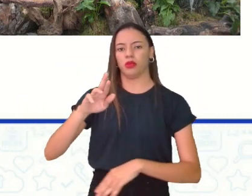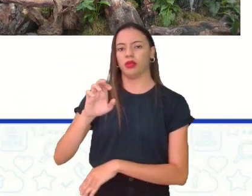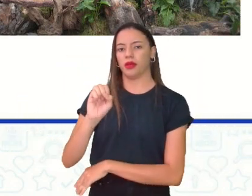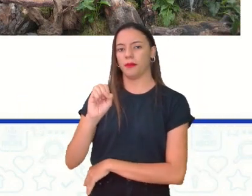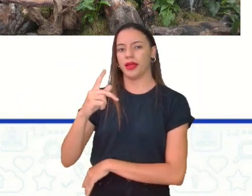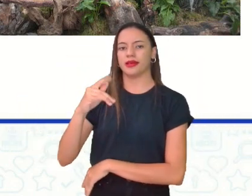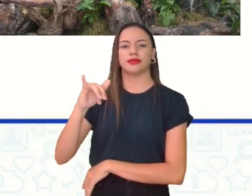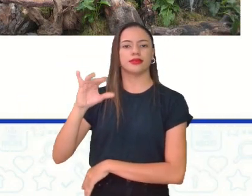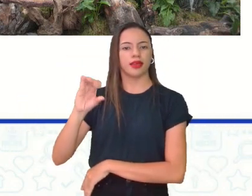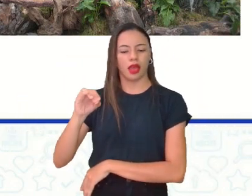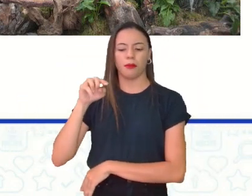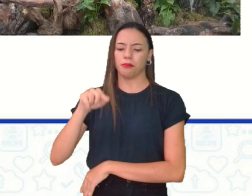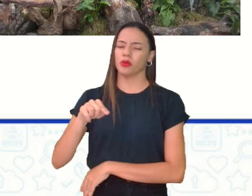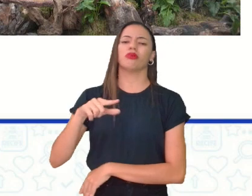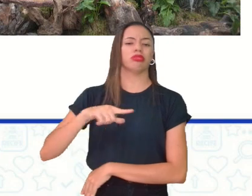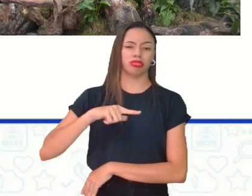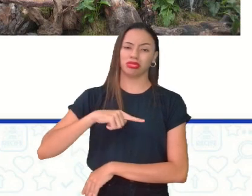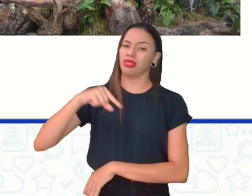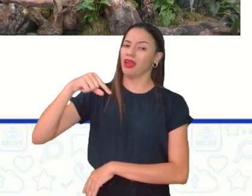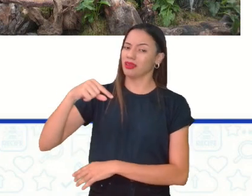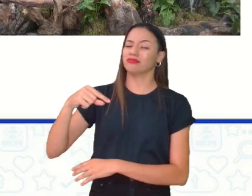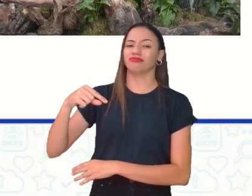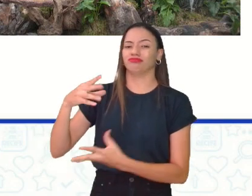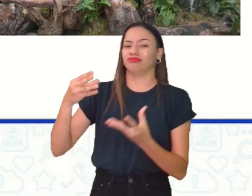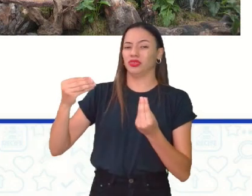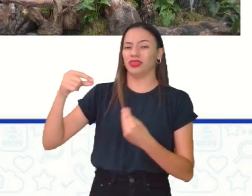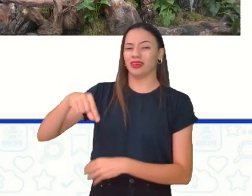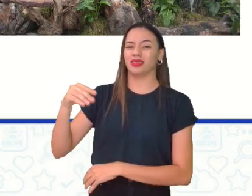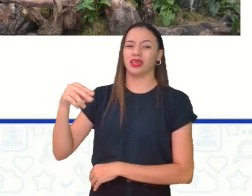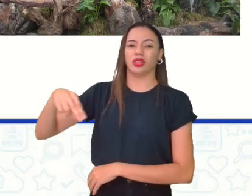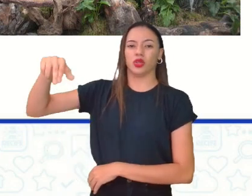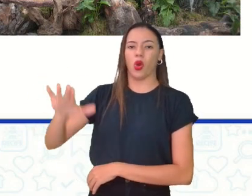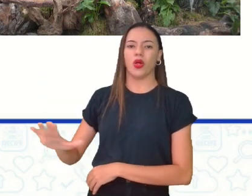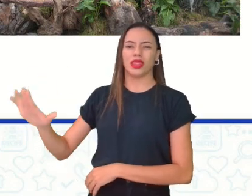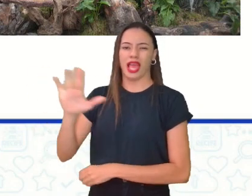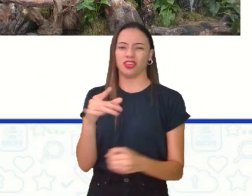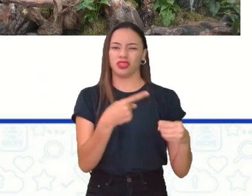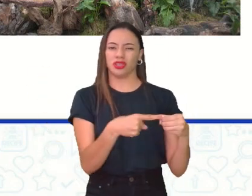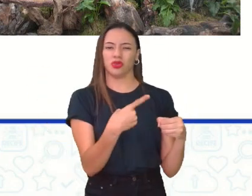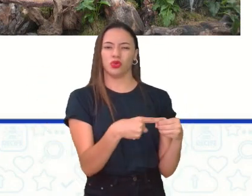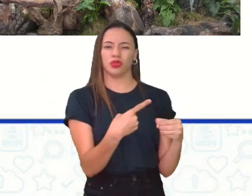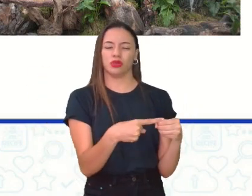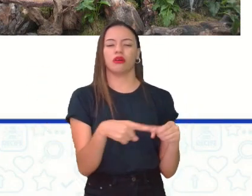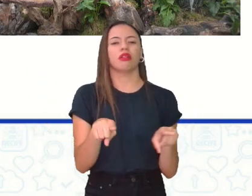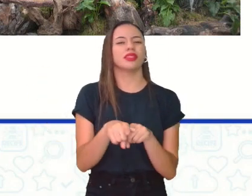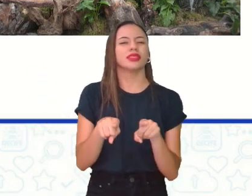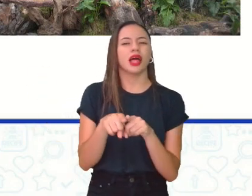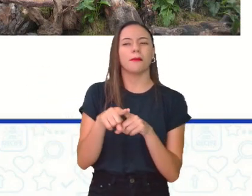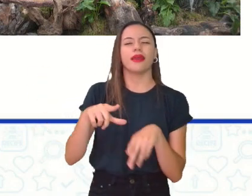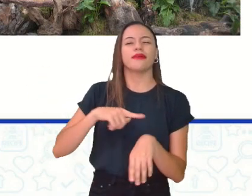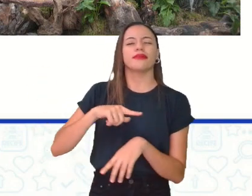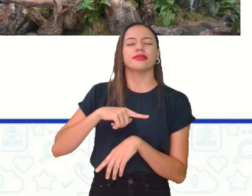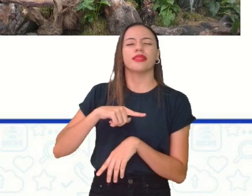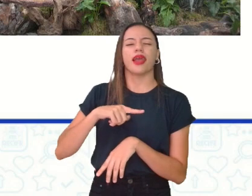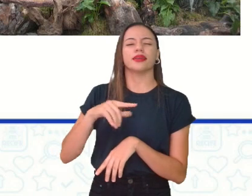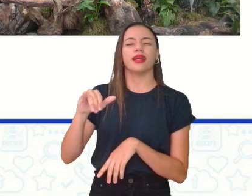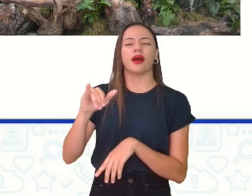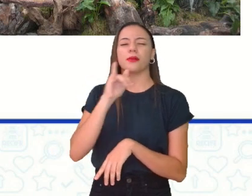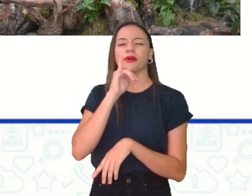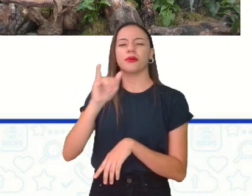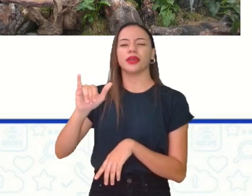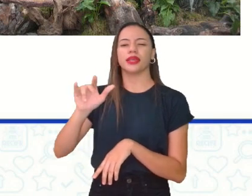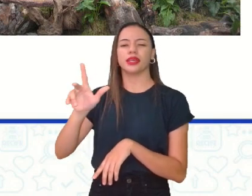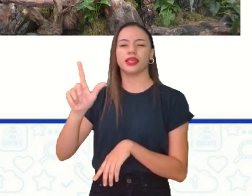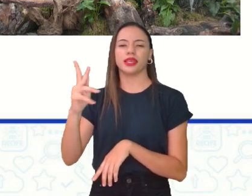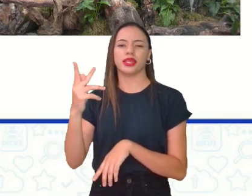no Nordeste, principalmente no interior do Nordeste, é mais comum no interior, também muito comum na Ilha da Madeira e nos Açores,